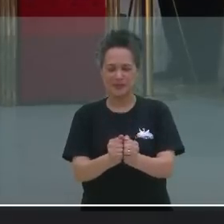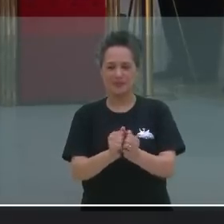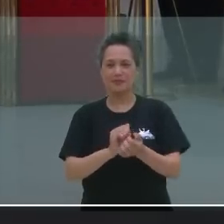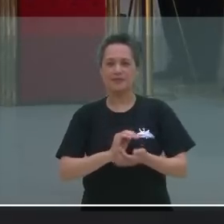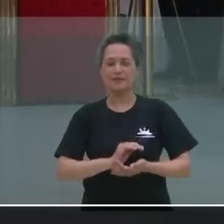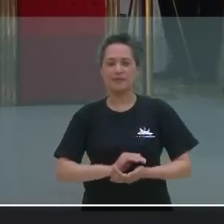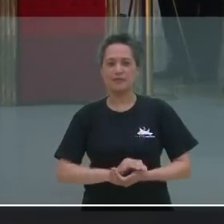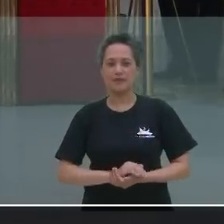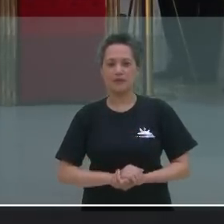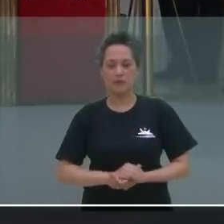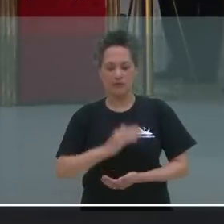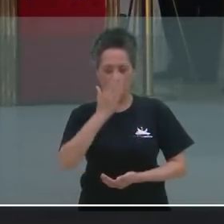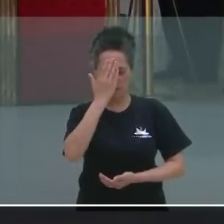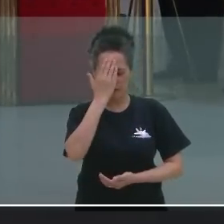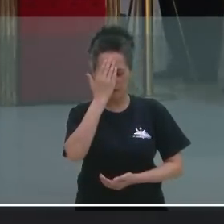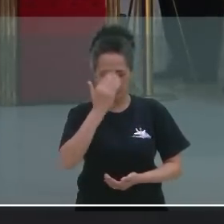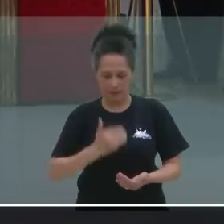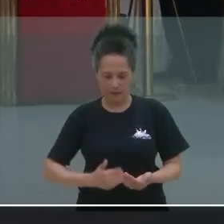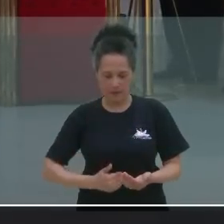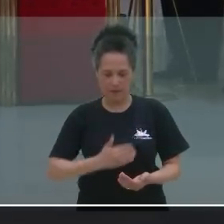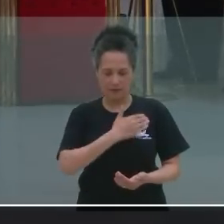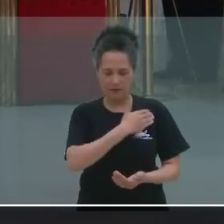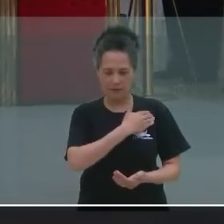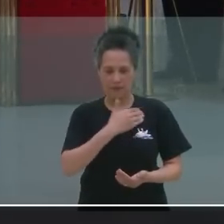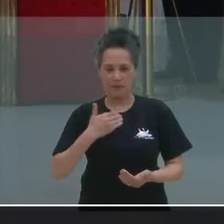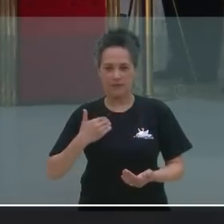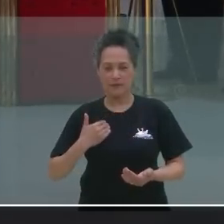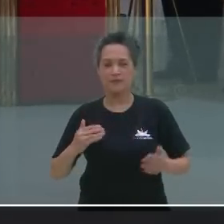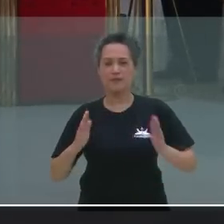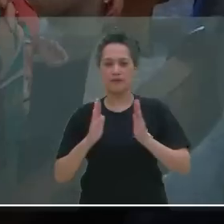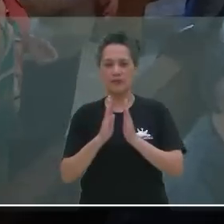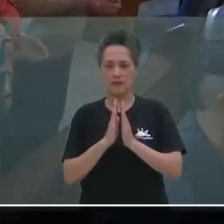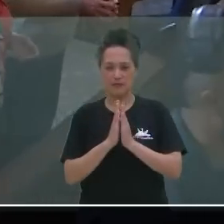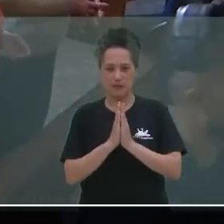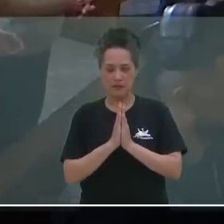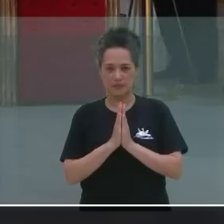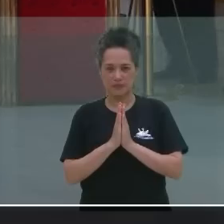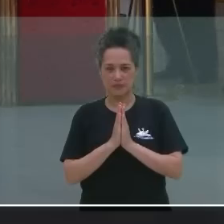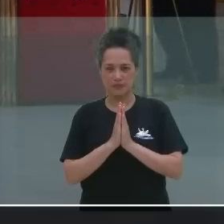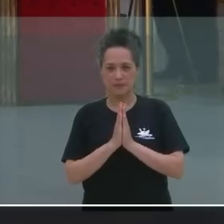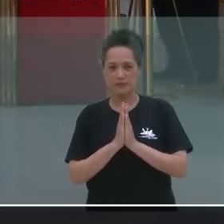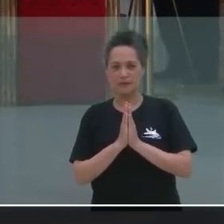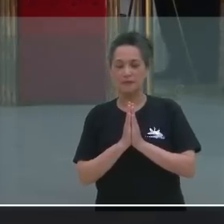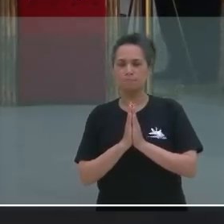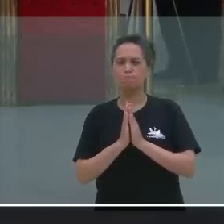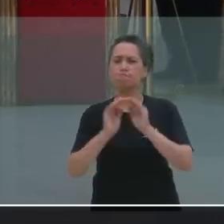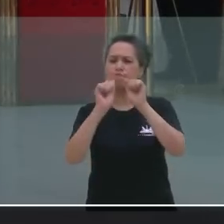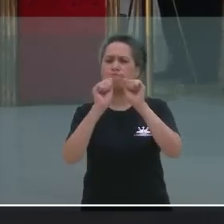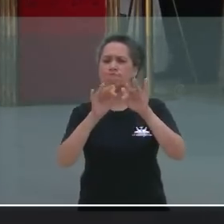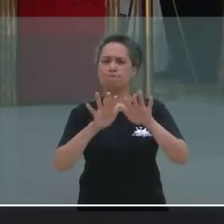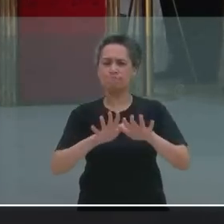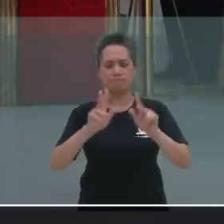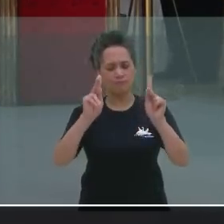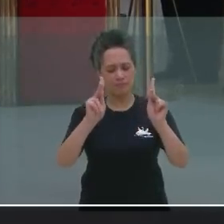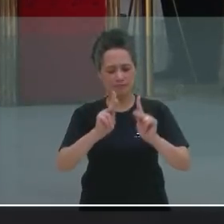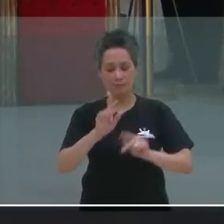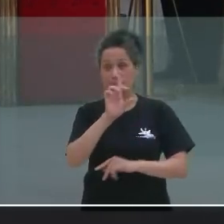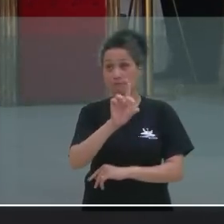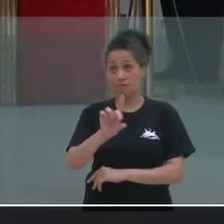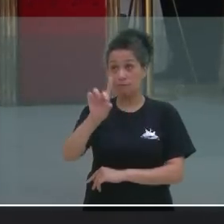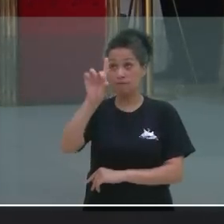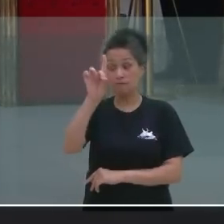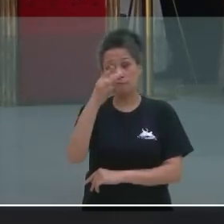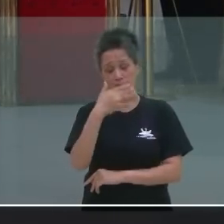caminhar! Em nome do Pai, do Filho e do Espírito Santo. Amém. Que a graça e a paz de Deus, que é